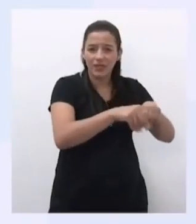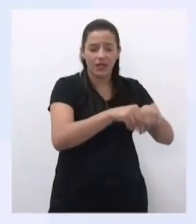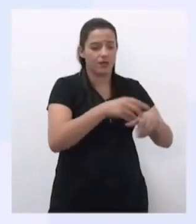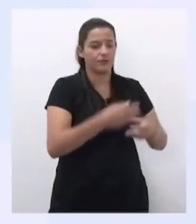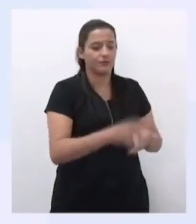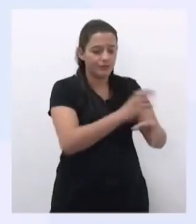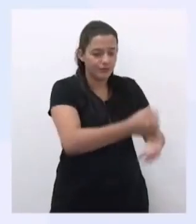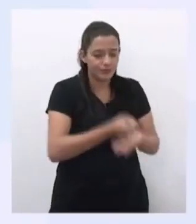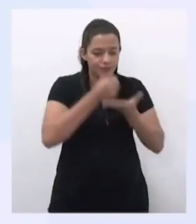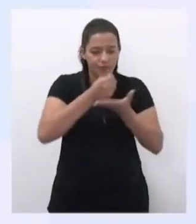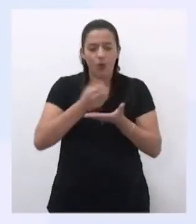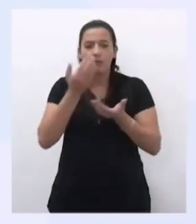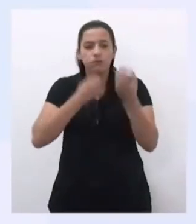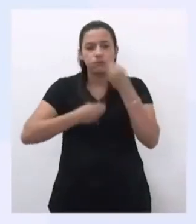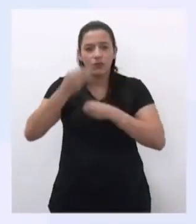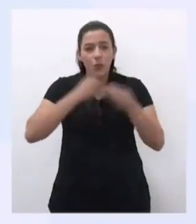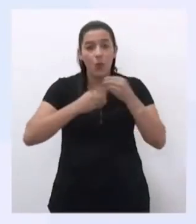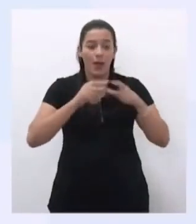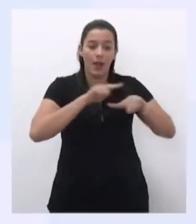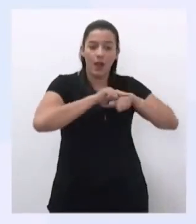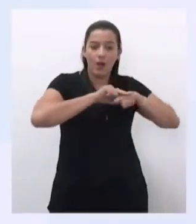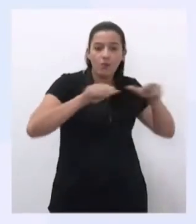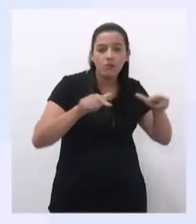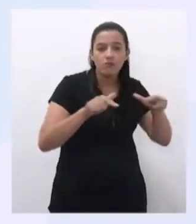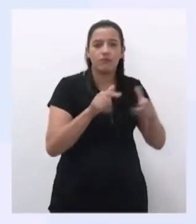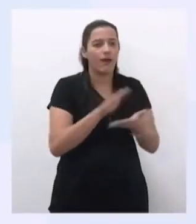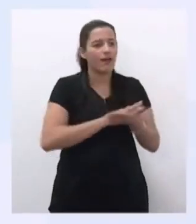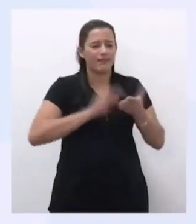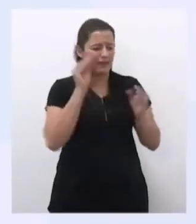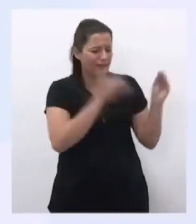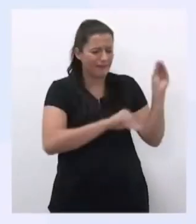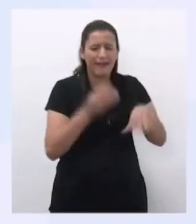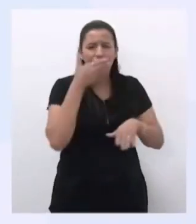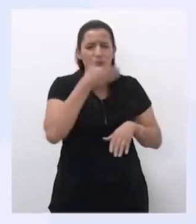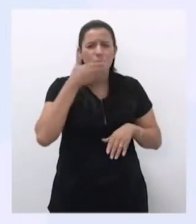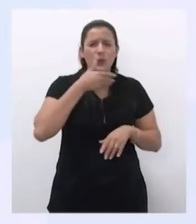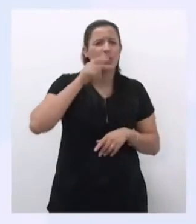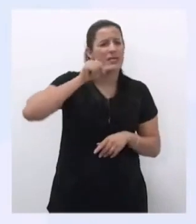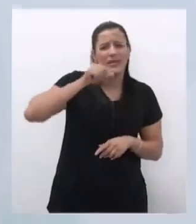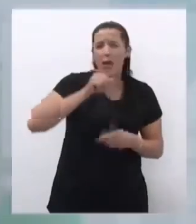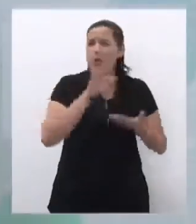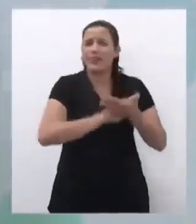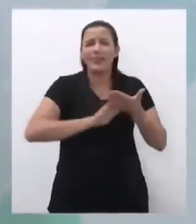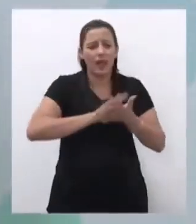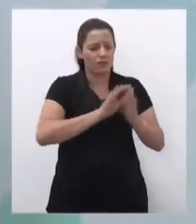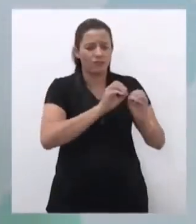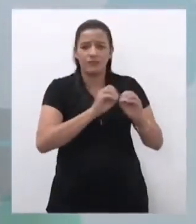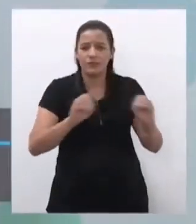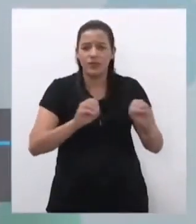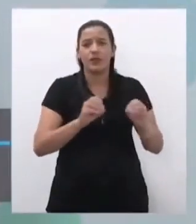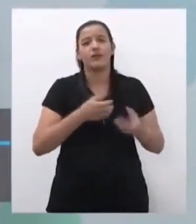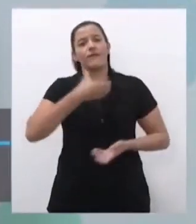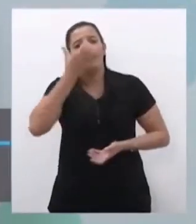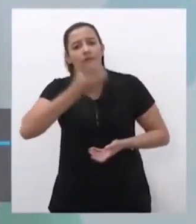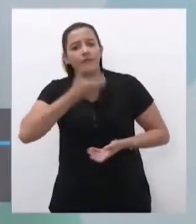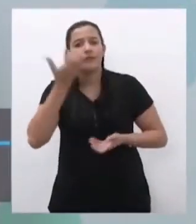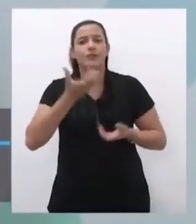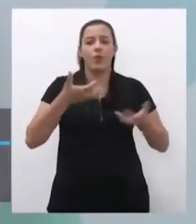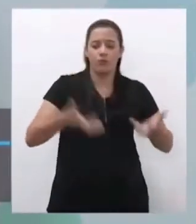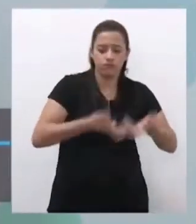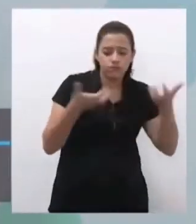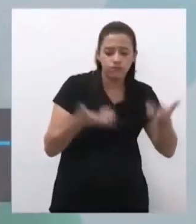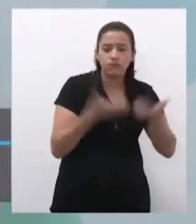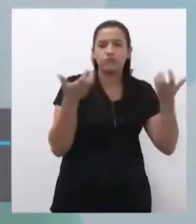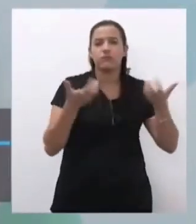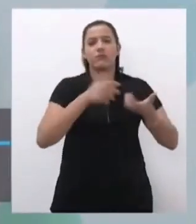da forma como ele veio, sem aditivar nada, sem adicionar nada, nem açúcar, nem sal, nem nada. Ou seja, as frutas, verduras, os